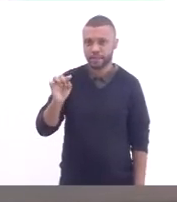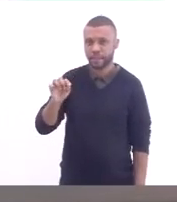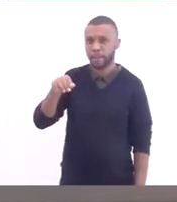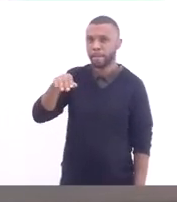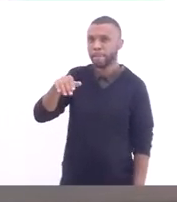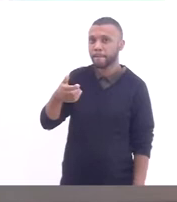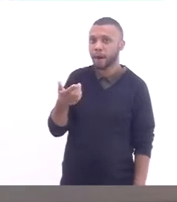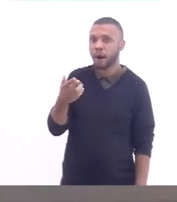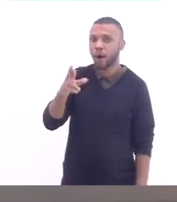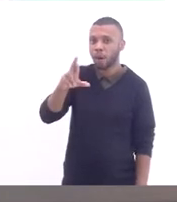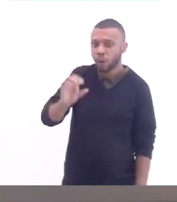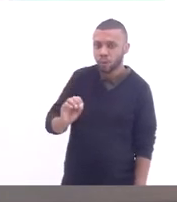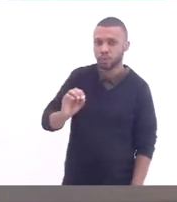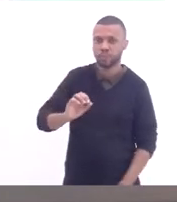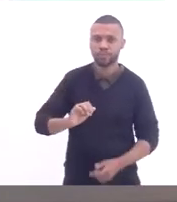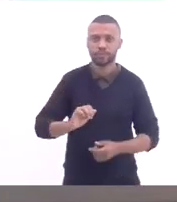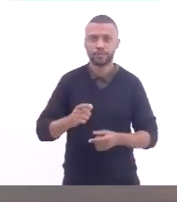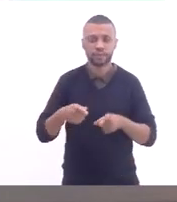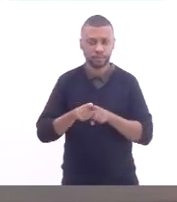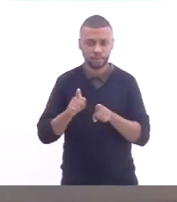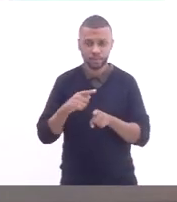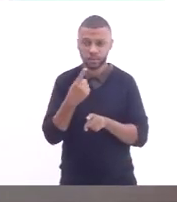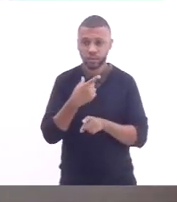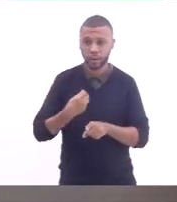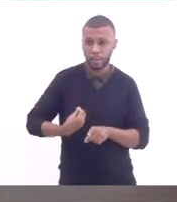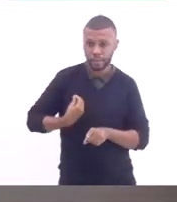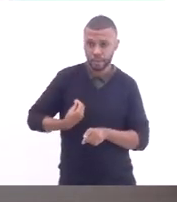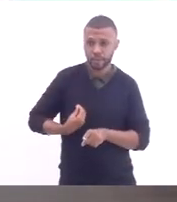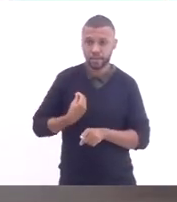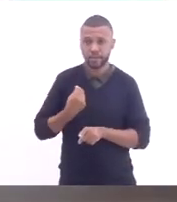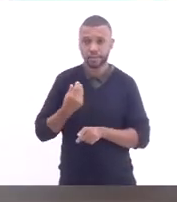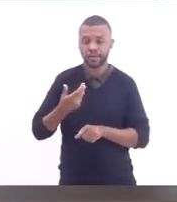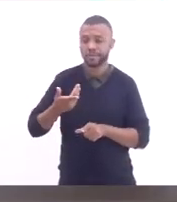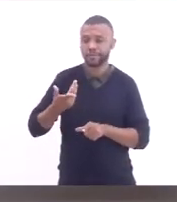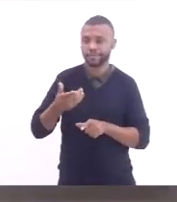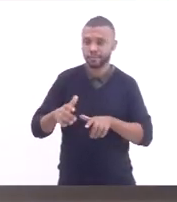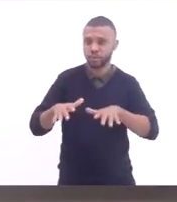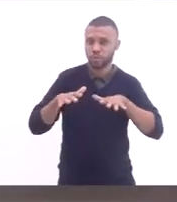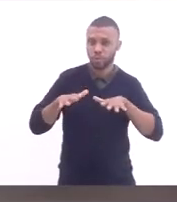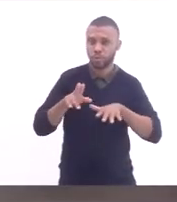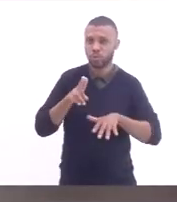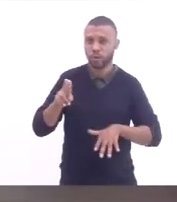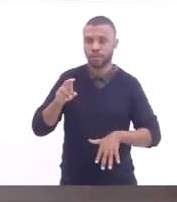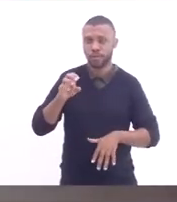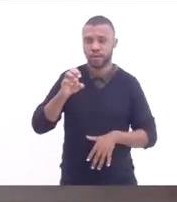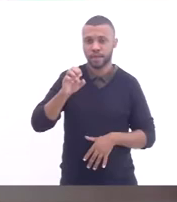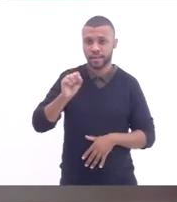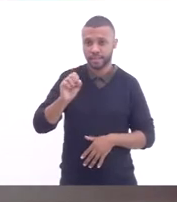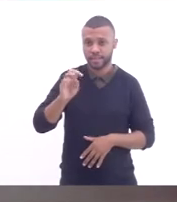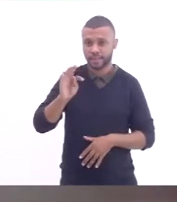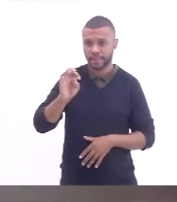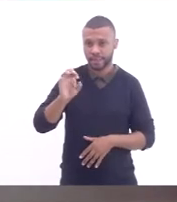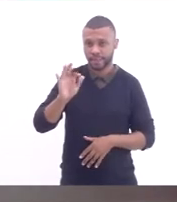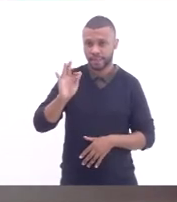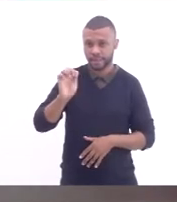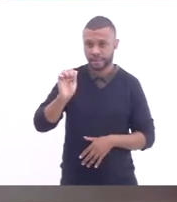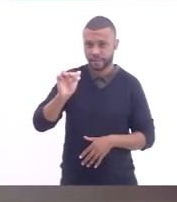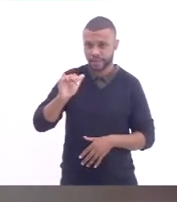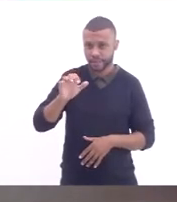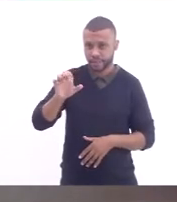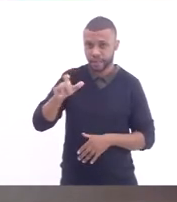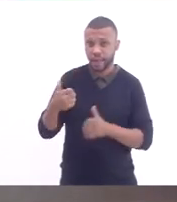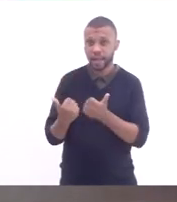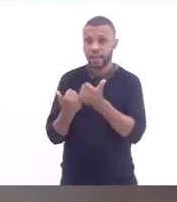O Arguso está entre nós aqui de forma presencial, a Stephanie da Silva, subsecretária do Tesouro